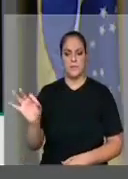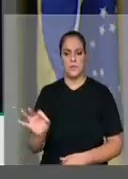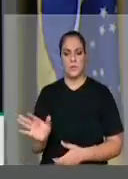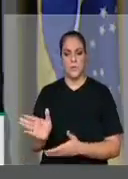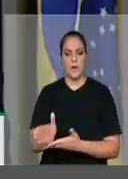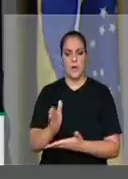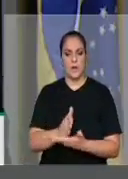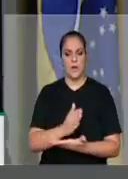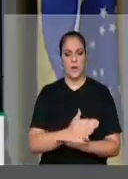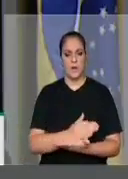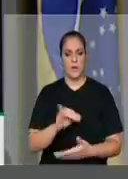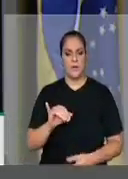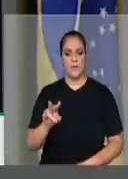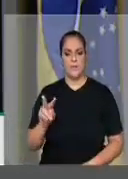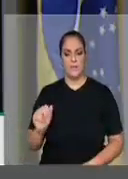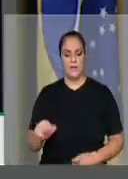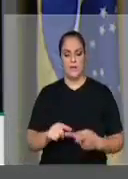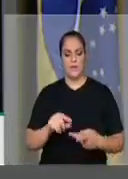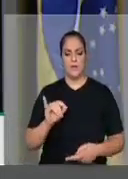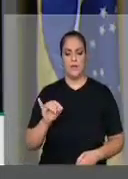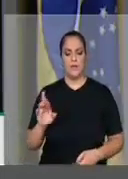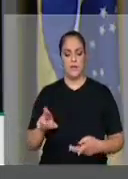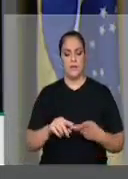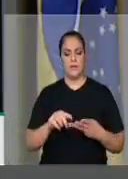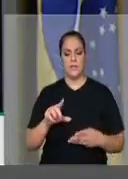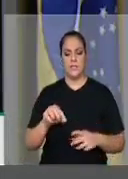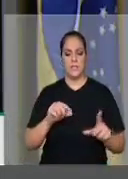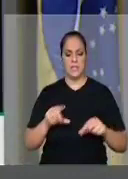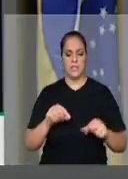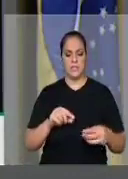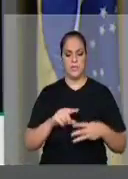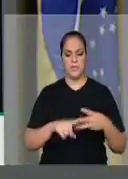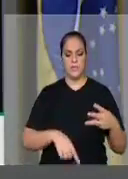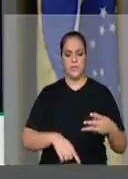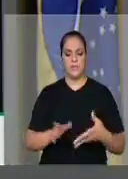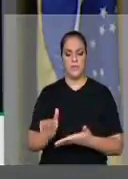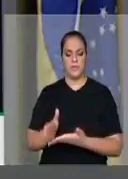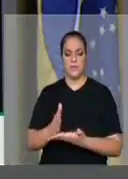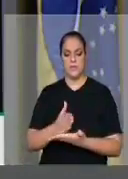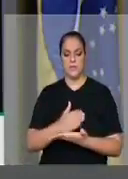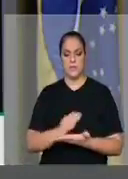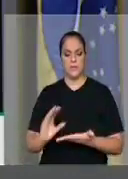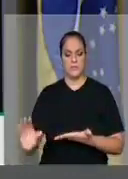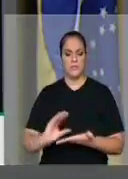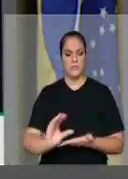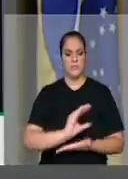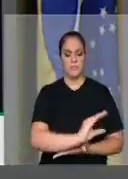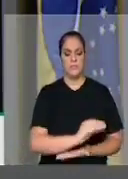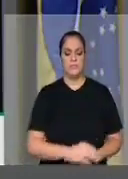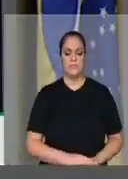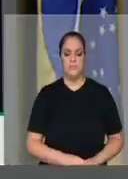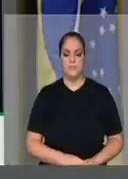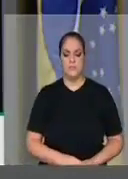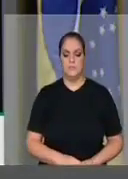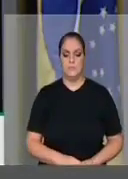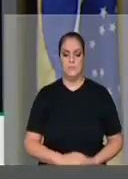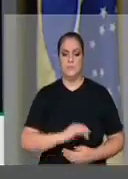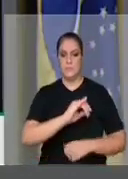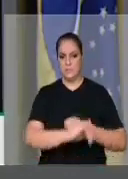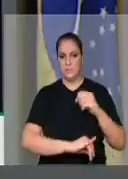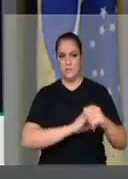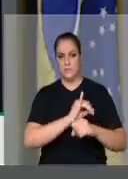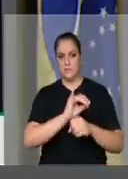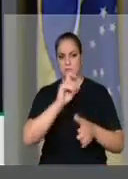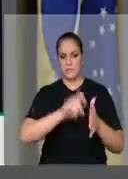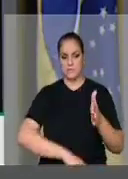desta arrecadação do IVA, do IR e do seletivo. Cobrança online. O IVA de